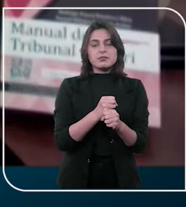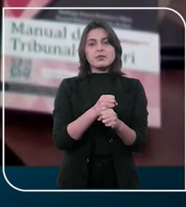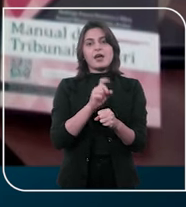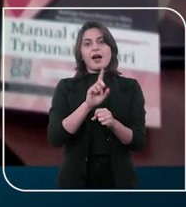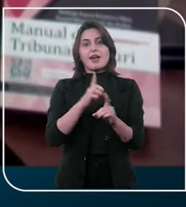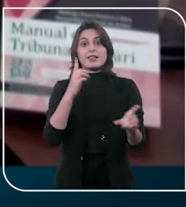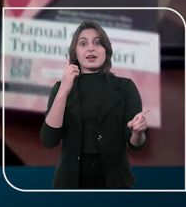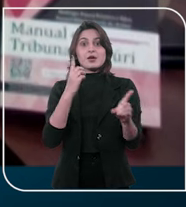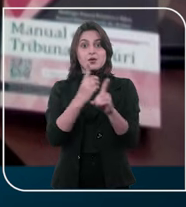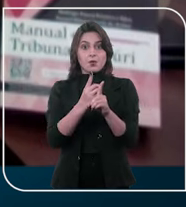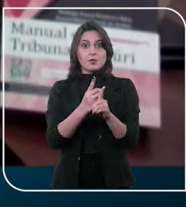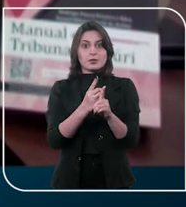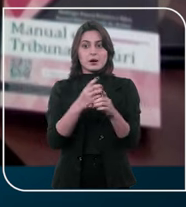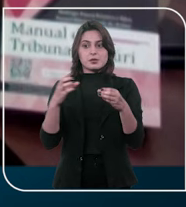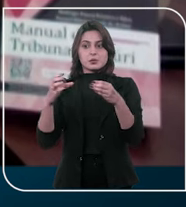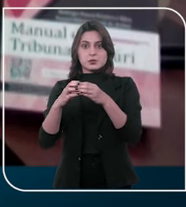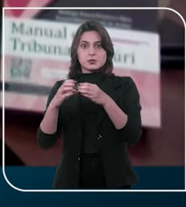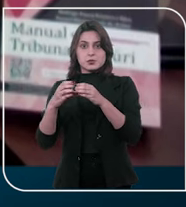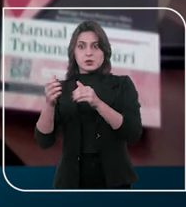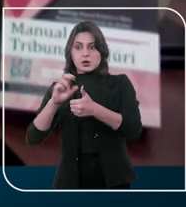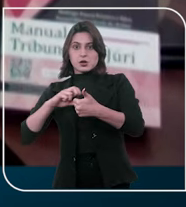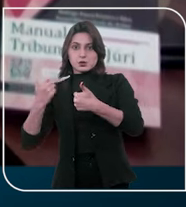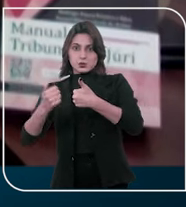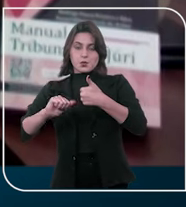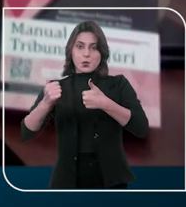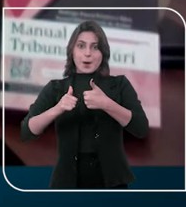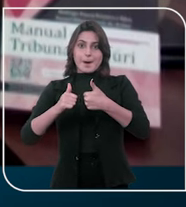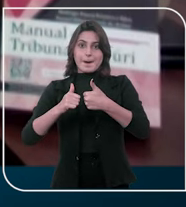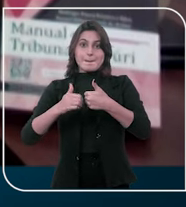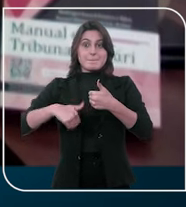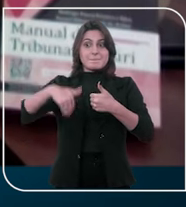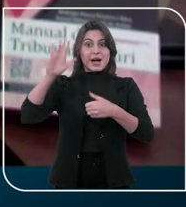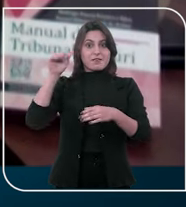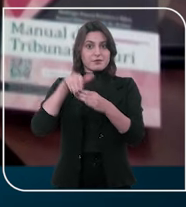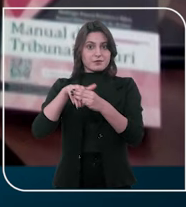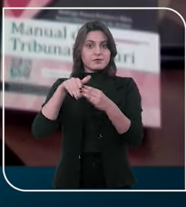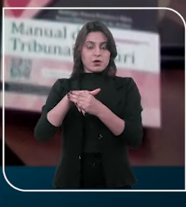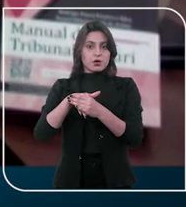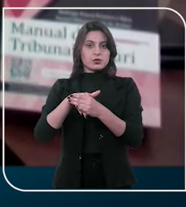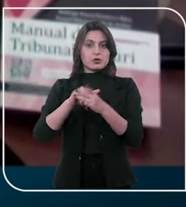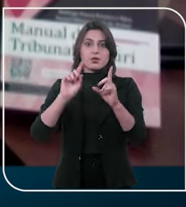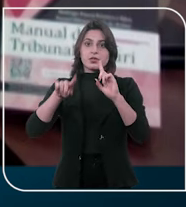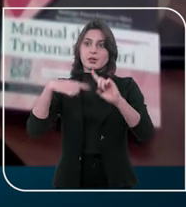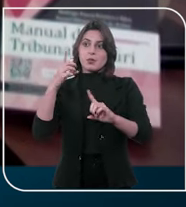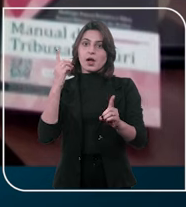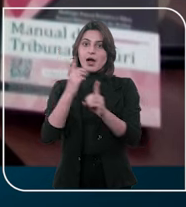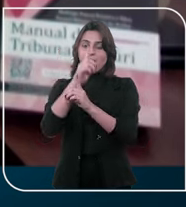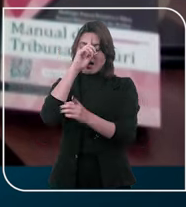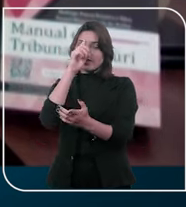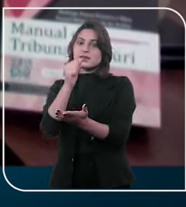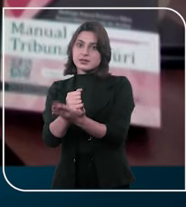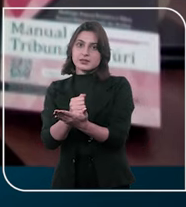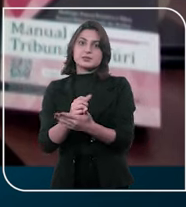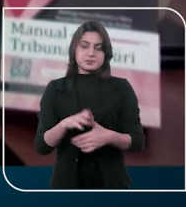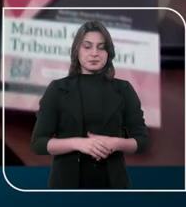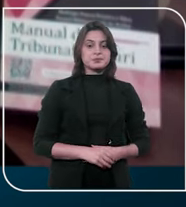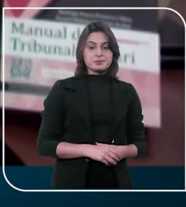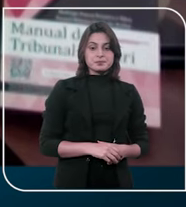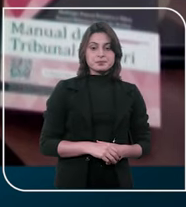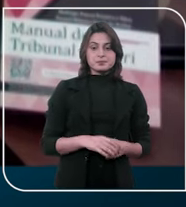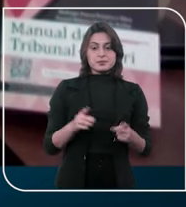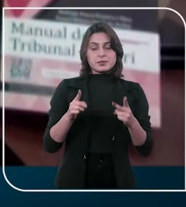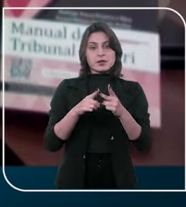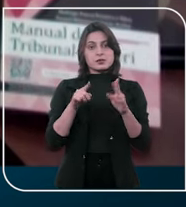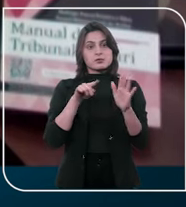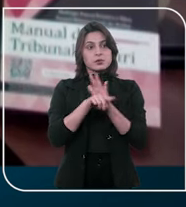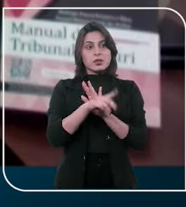de votos, nós temos uma decisão nos quesitos. A segunda pergunta é sobre a autoria, então é perguntado, foi